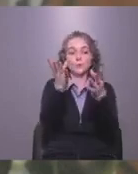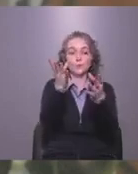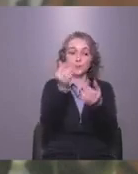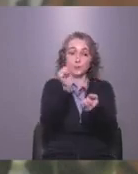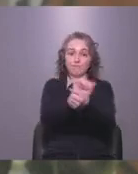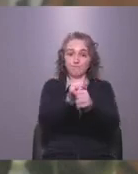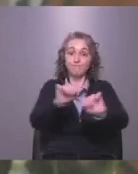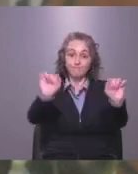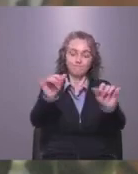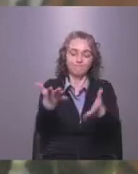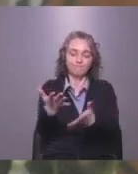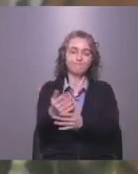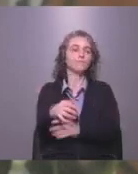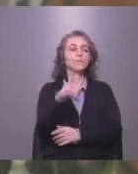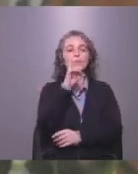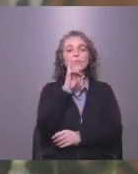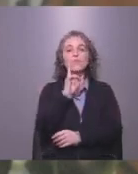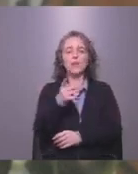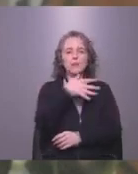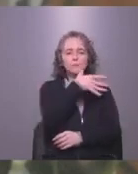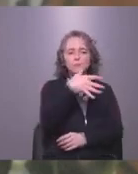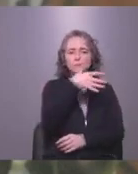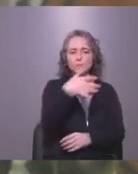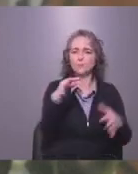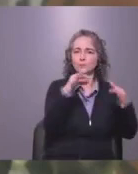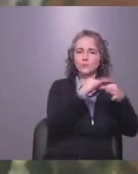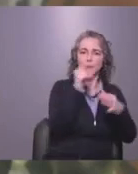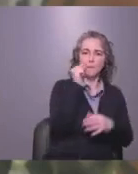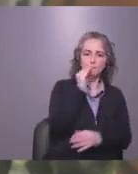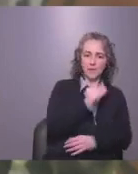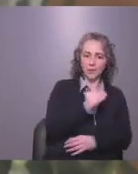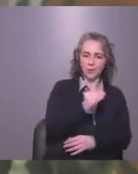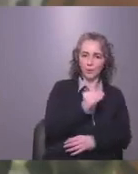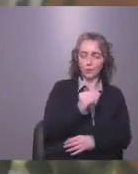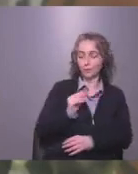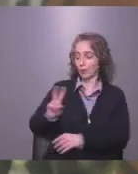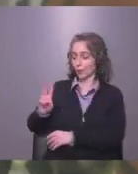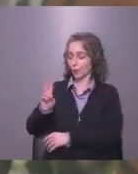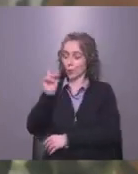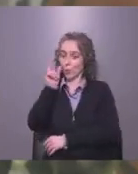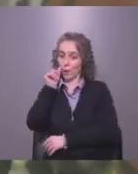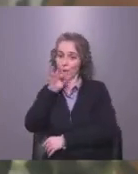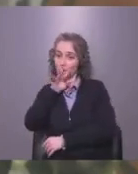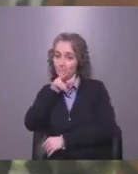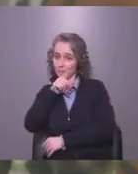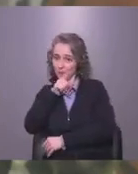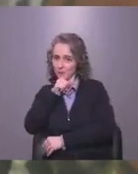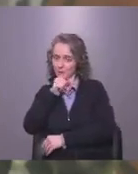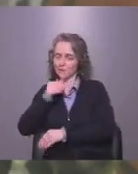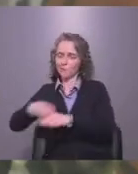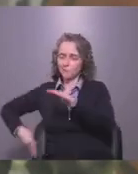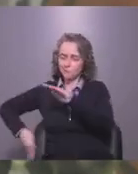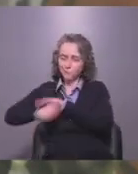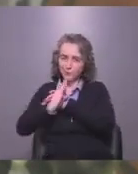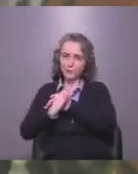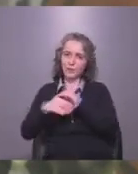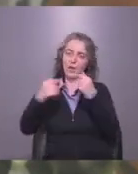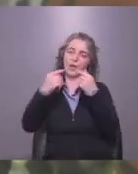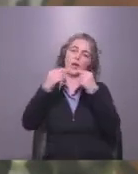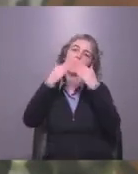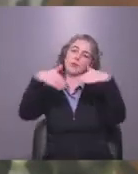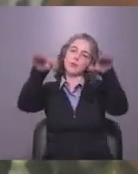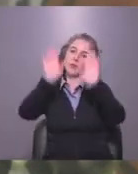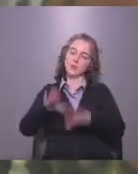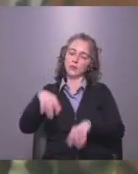a Galileia, para a sua cidade Nazaré. Entretanto, o menino crescia,